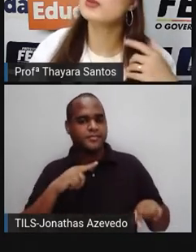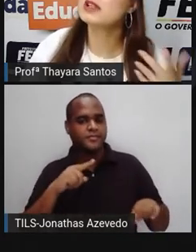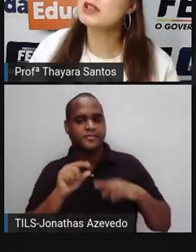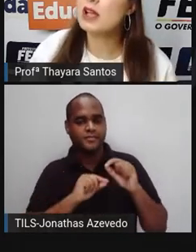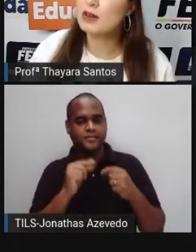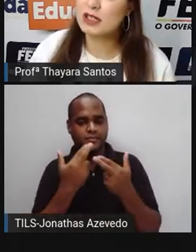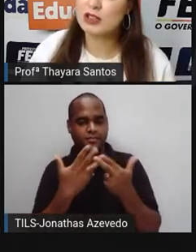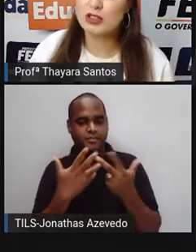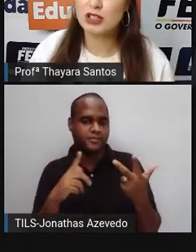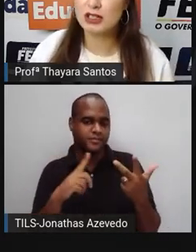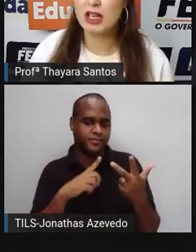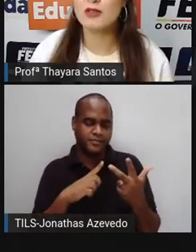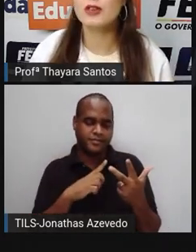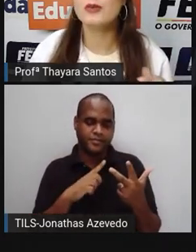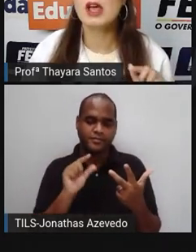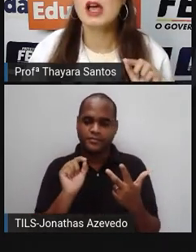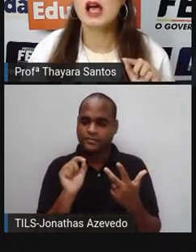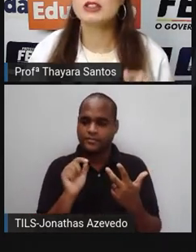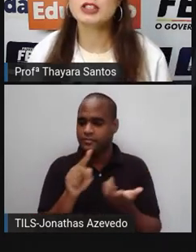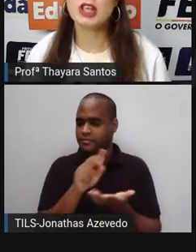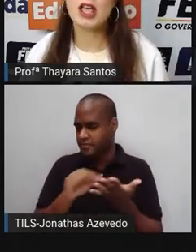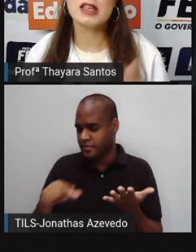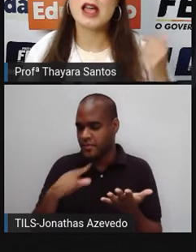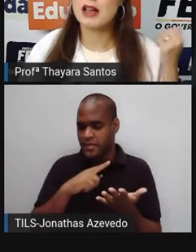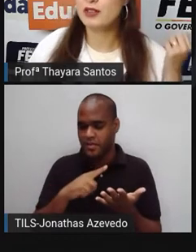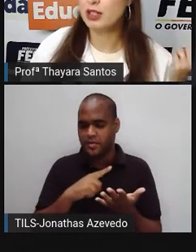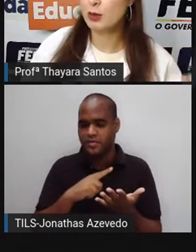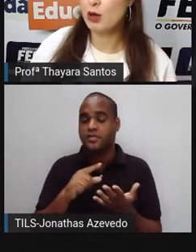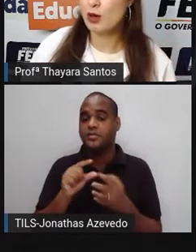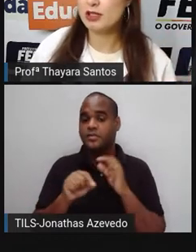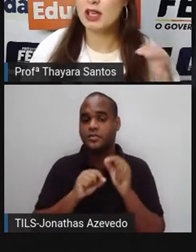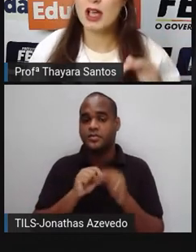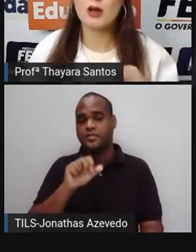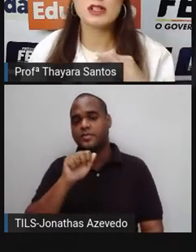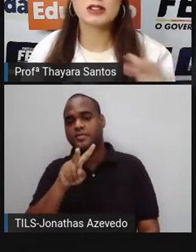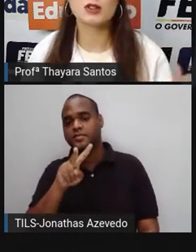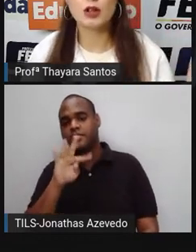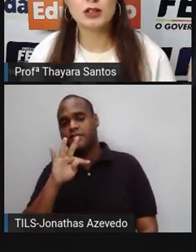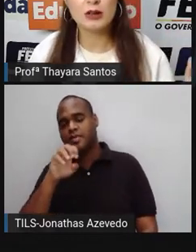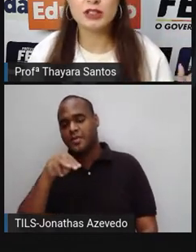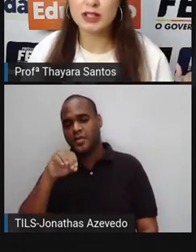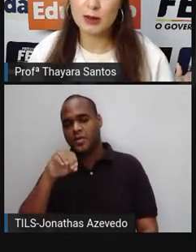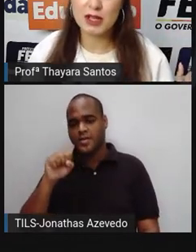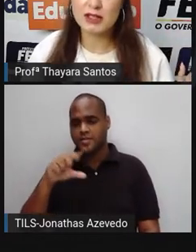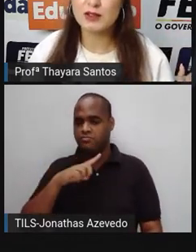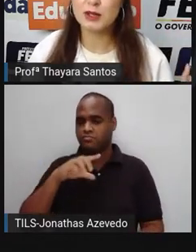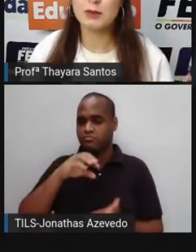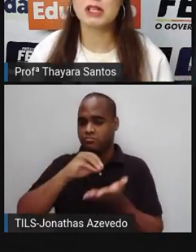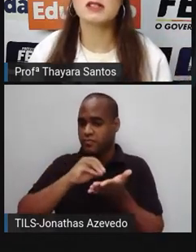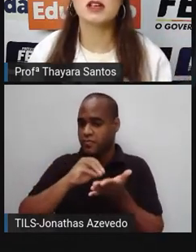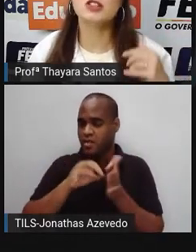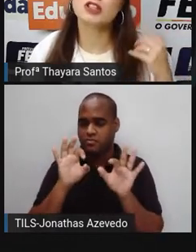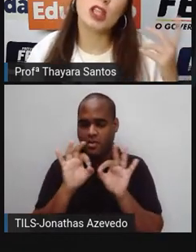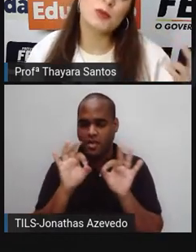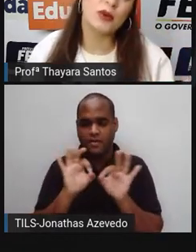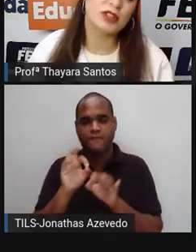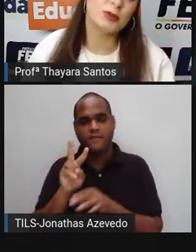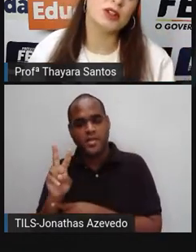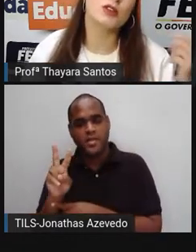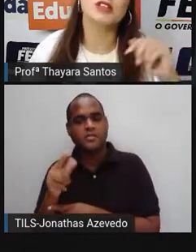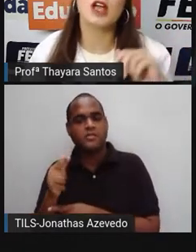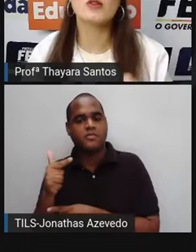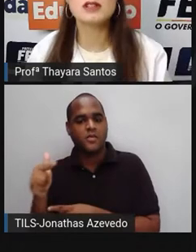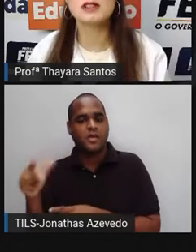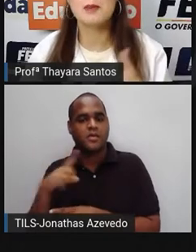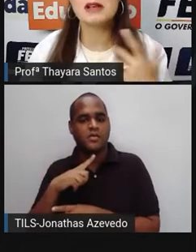que inclusive foi de uma das aulas que a gente já teve a gente tem aí avitaminose que ausência total de determinadas vitaminas A gente tem a